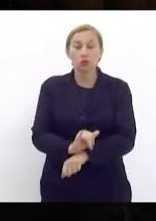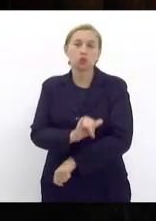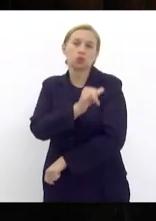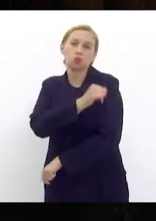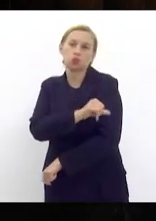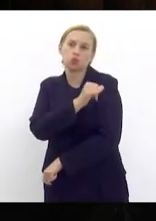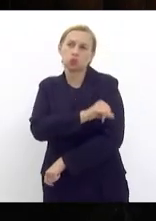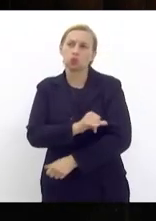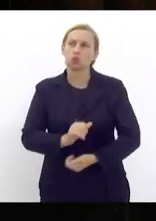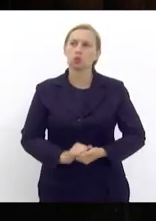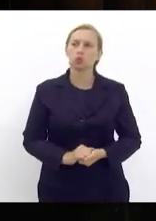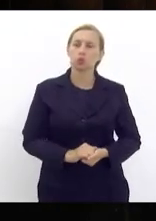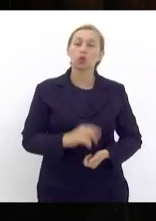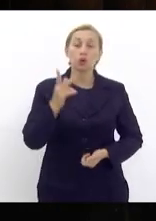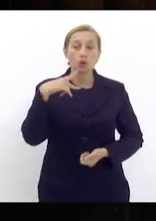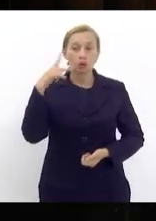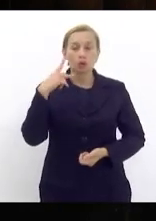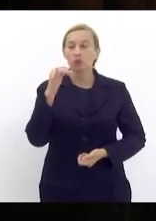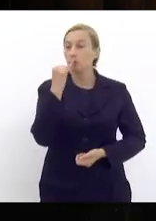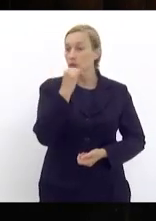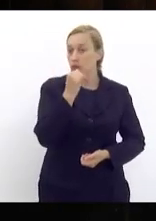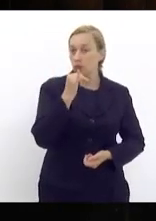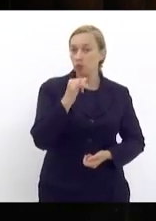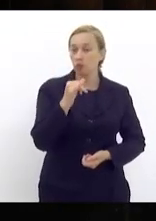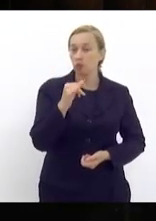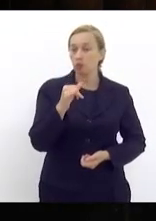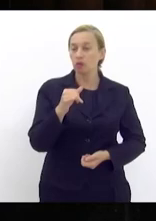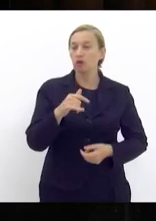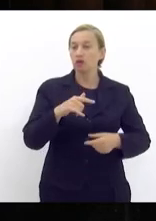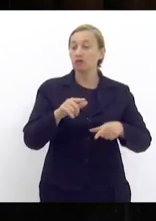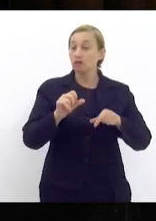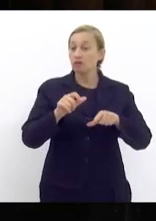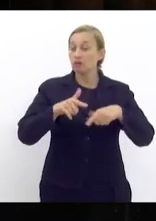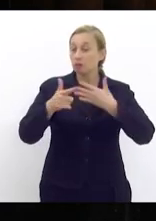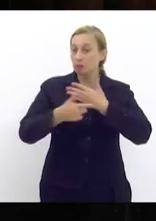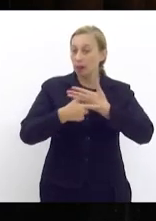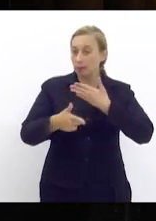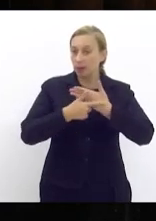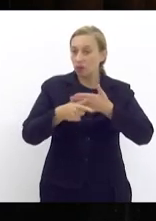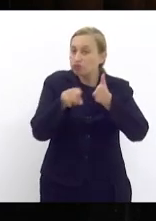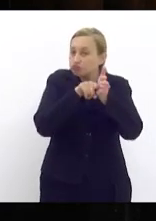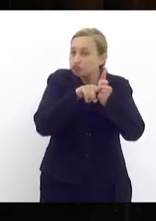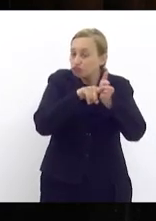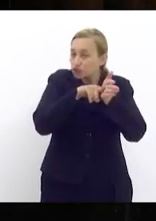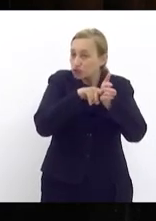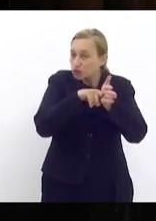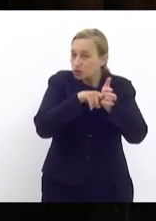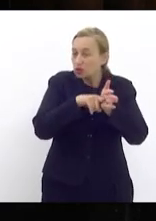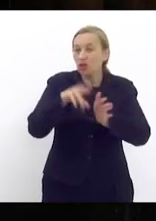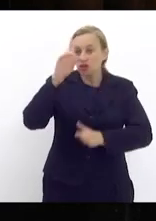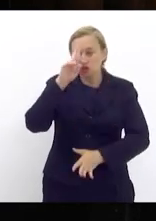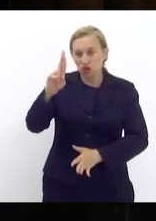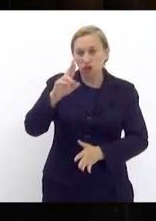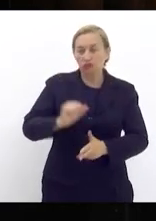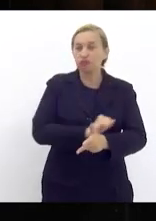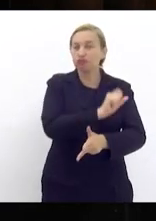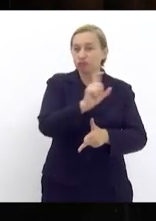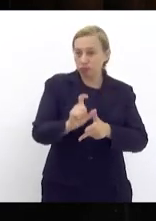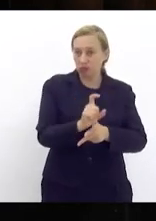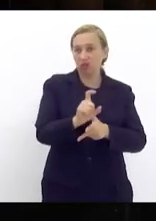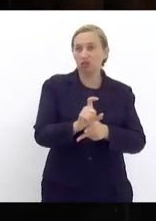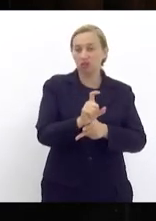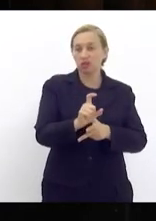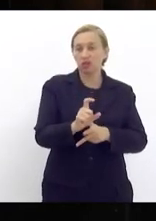Rio de Janeiro, no Parlamento Fluminense, para exercermos um papel de fiscalização do chefe do Poder Executivo